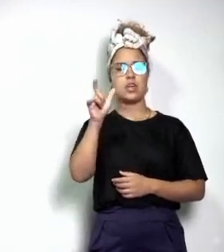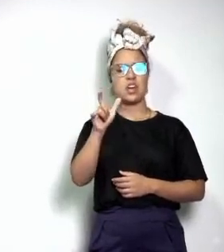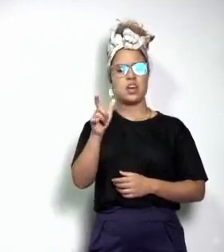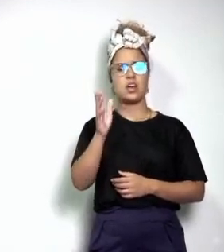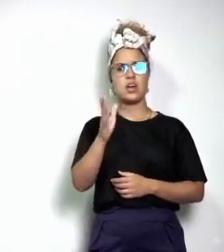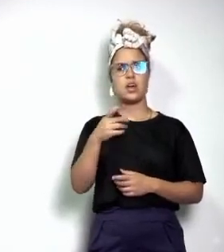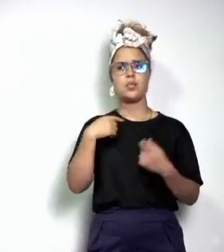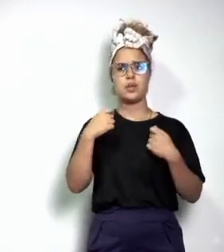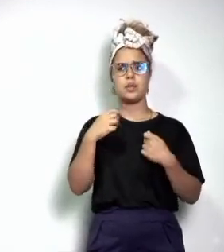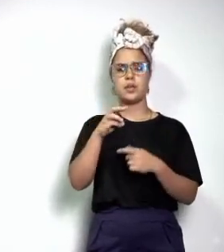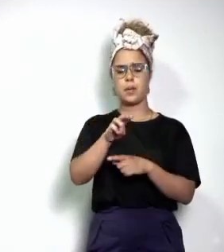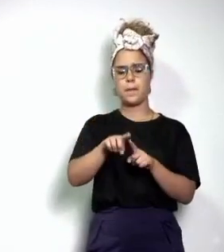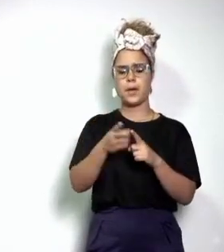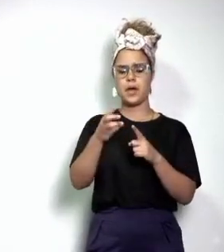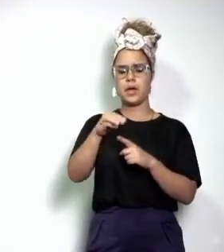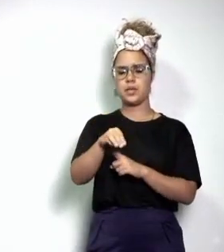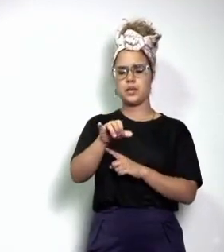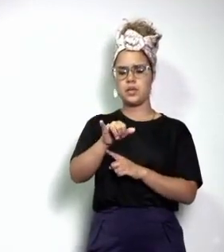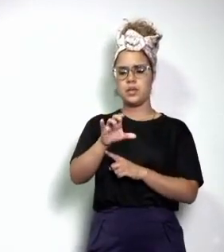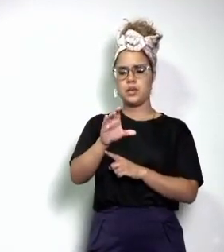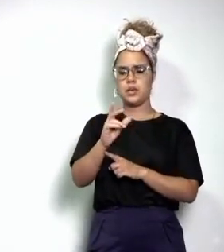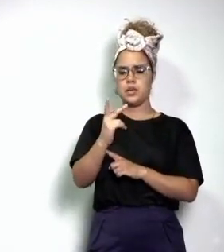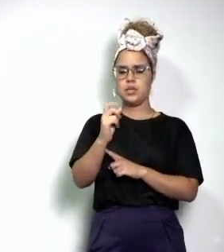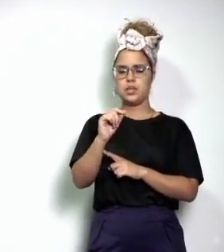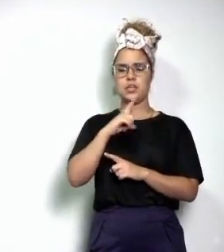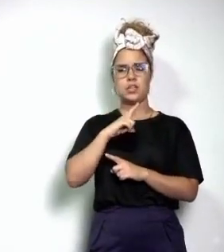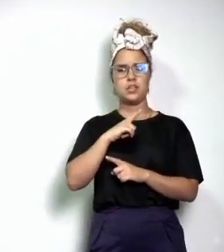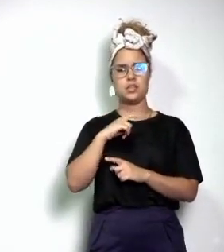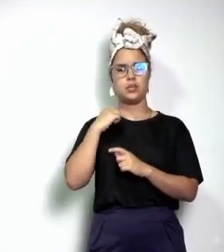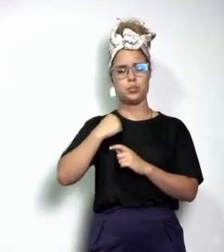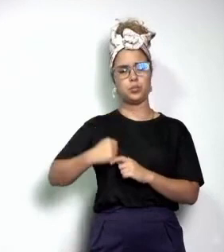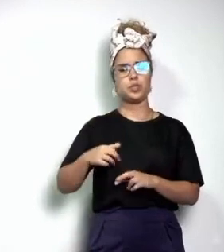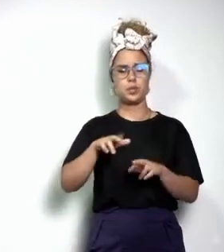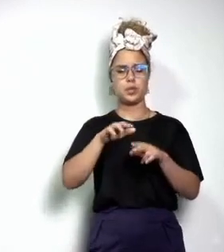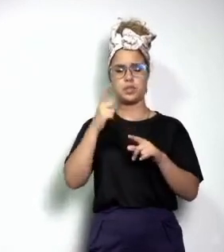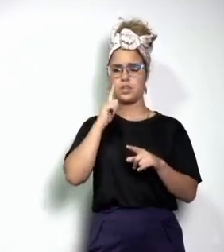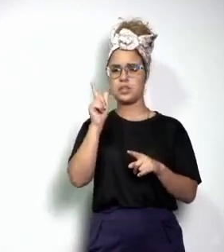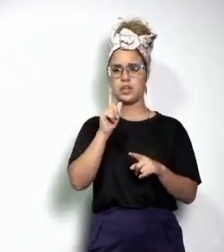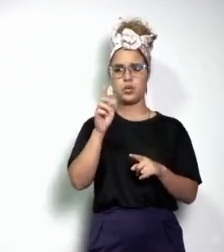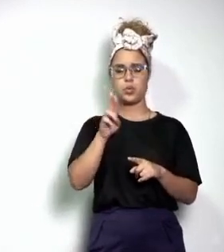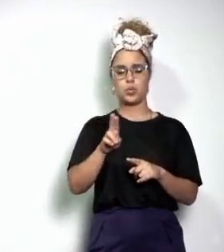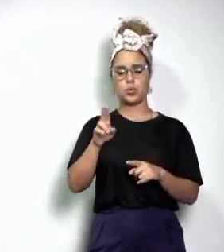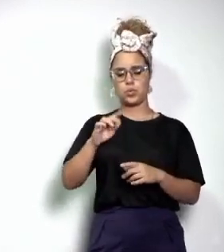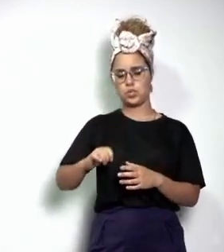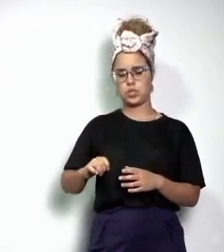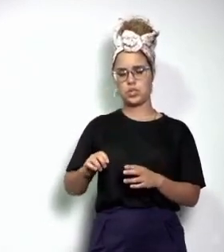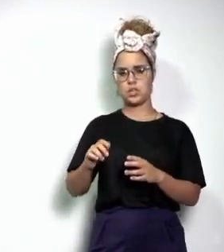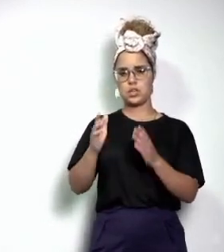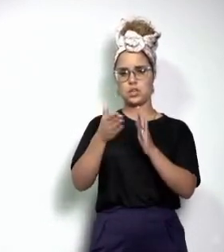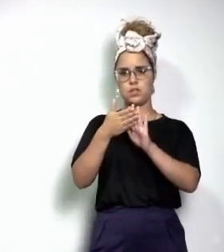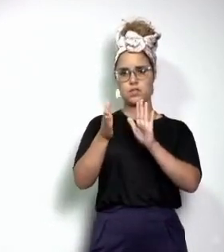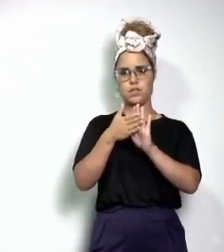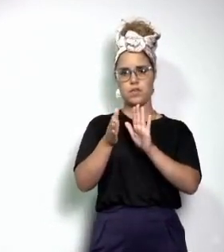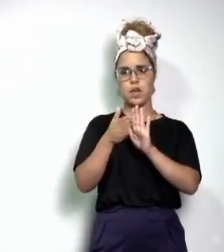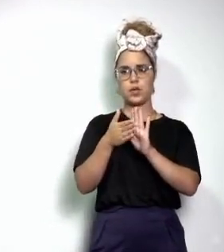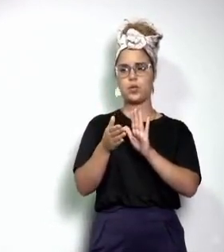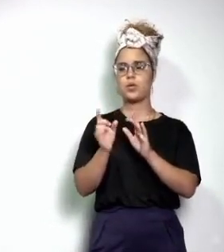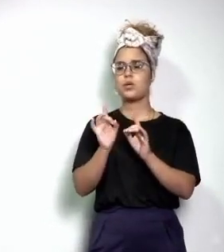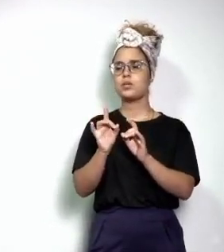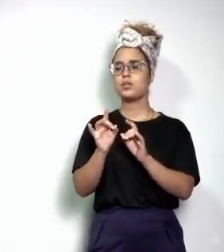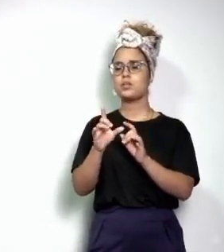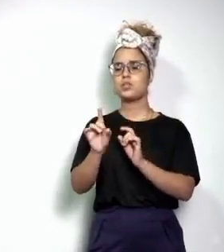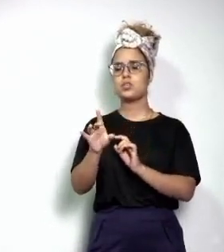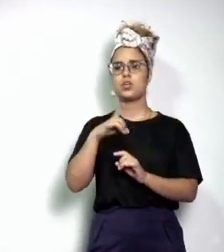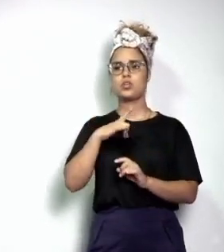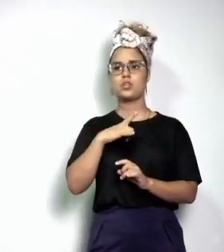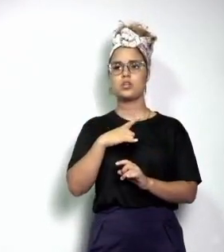necessariamente, mas a Michelle tem um modelo bem similar, onde você não trabalha com velcro, é uma escolha, uma opção, onde você